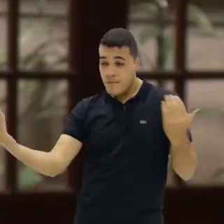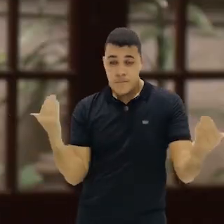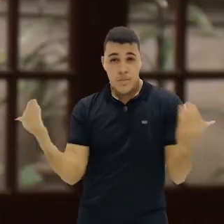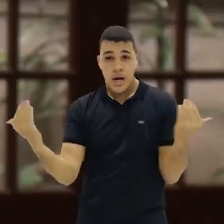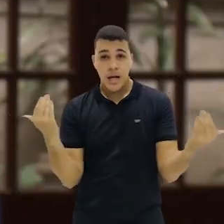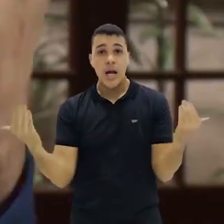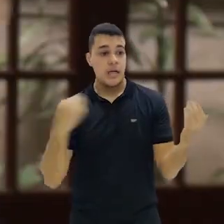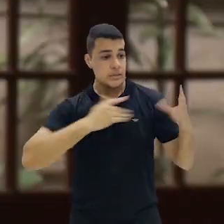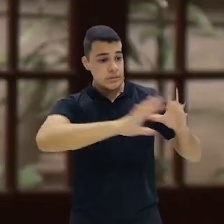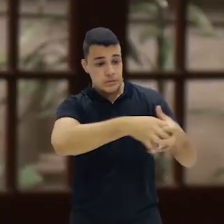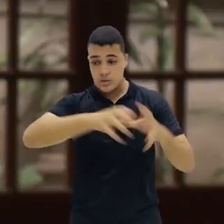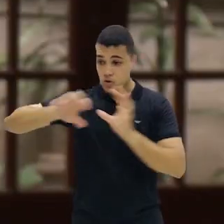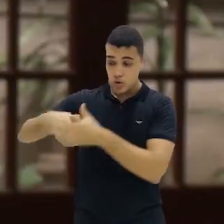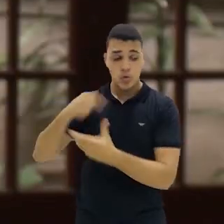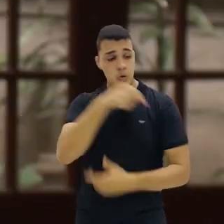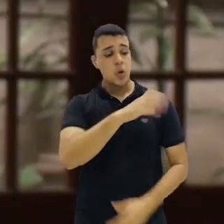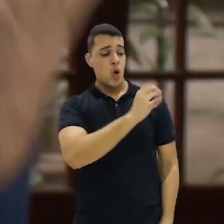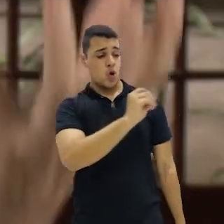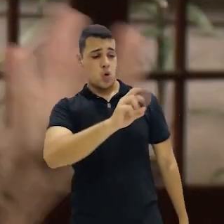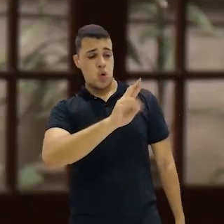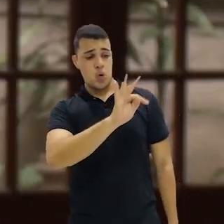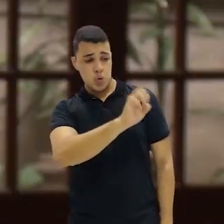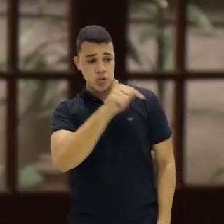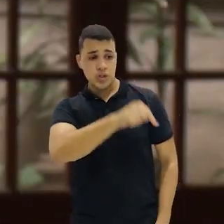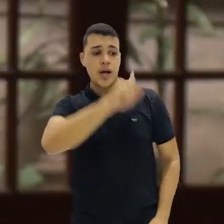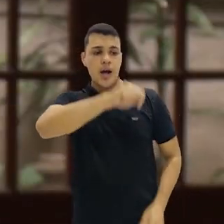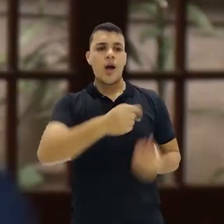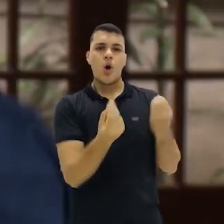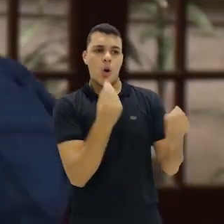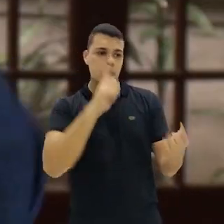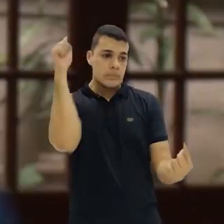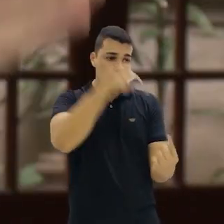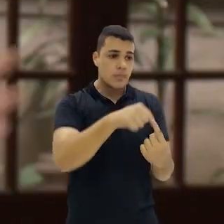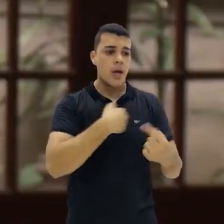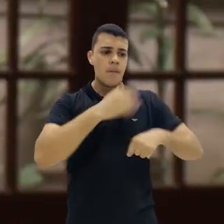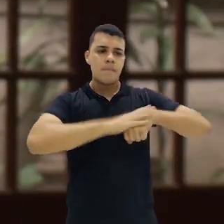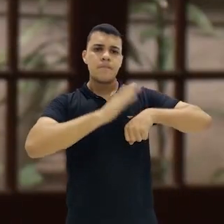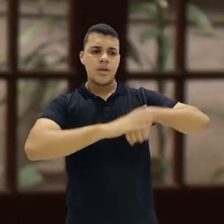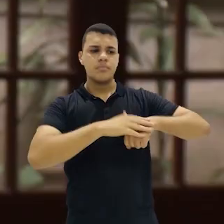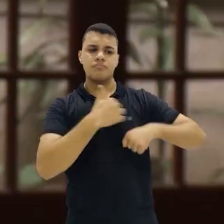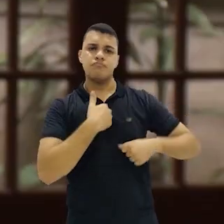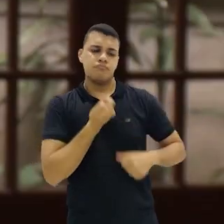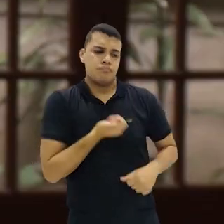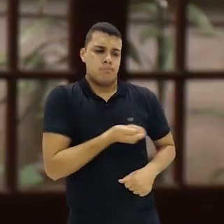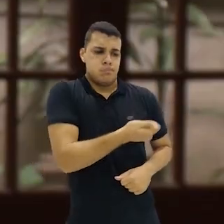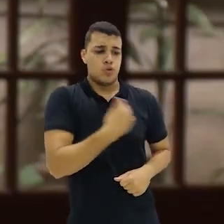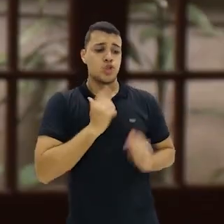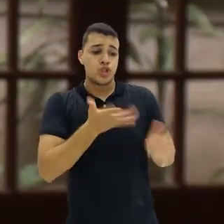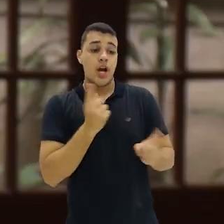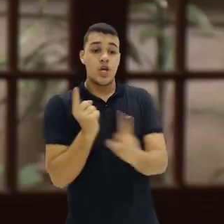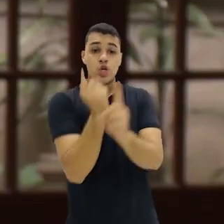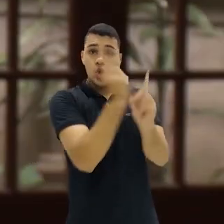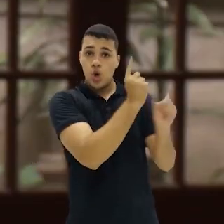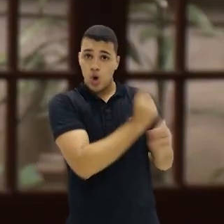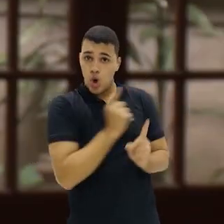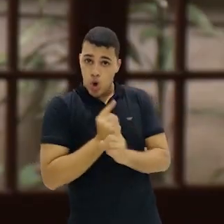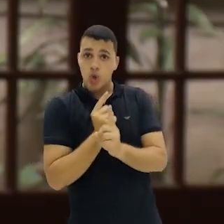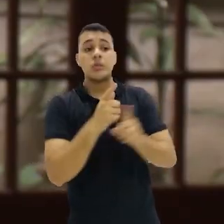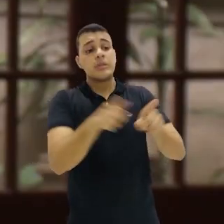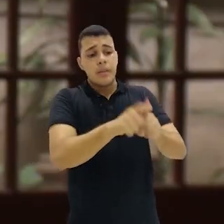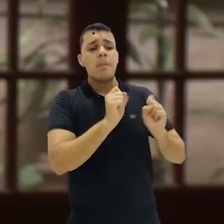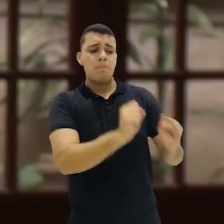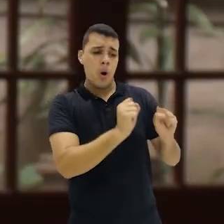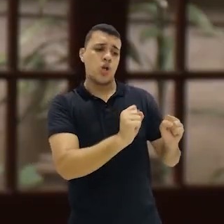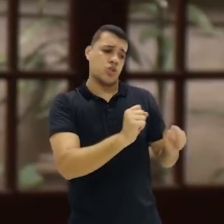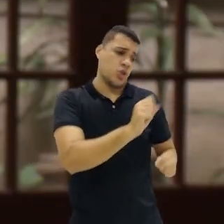lanço mão de uma situação que eu já encontro, a exposição e a não exposição, ela já está presente na população, no grupo que eu quero investigar,